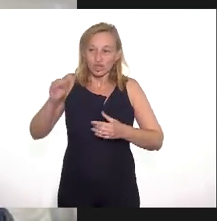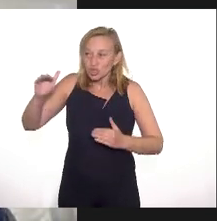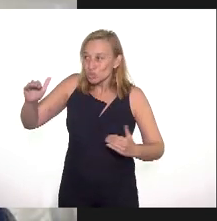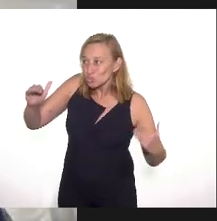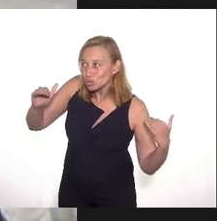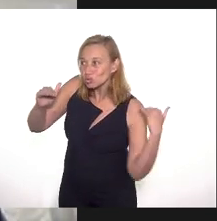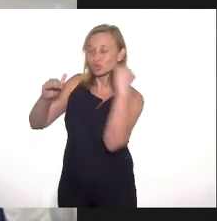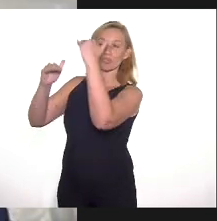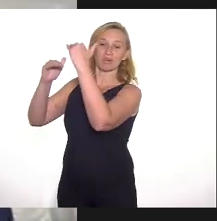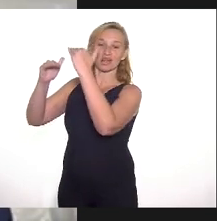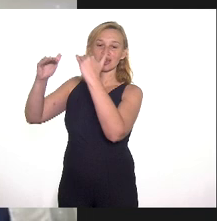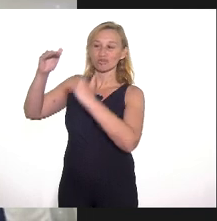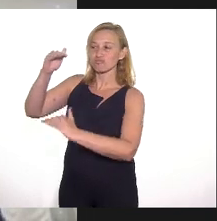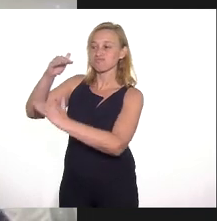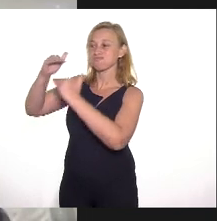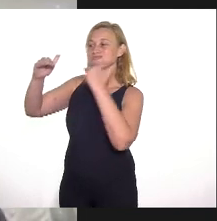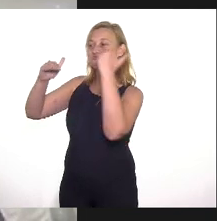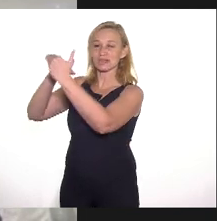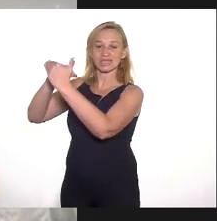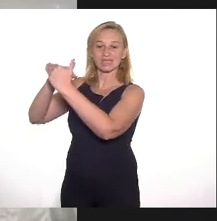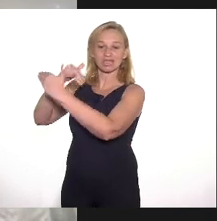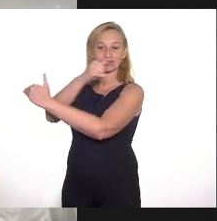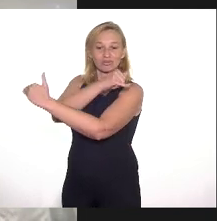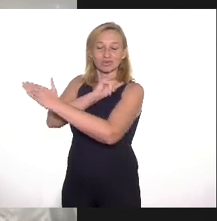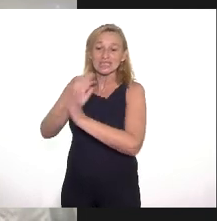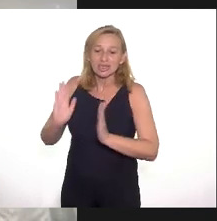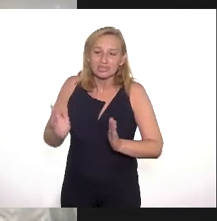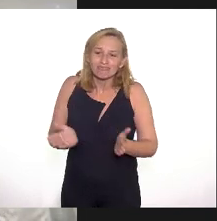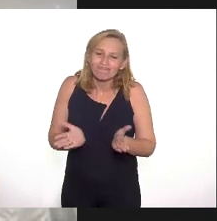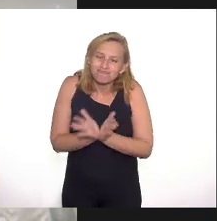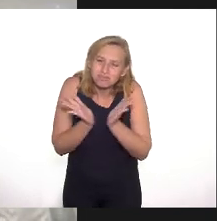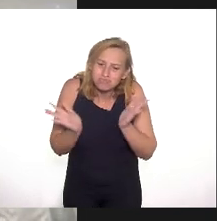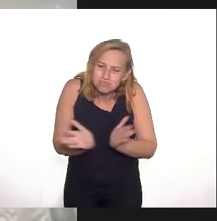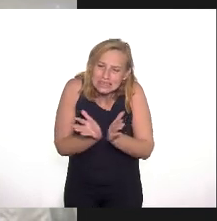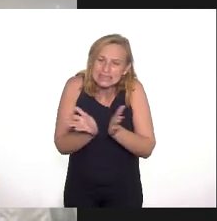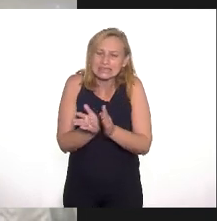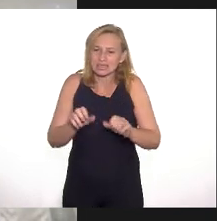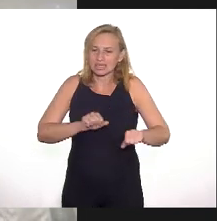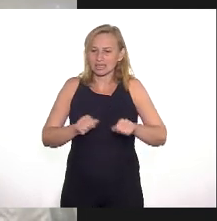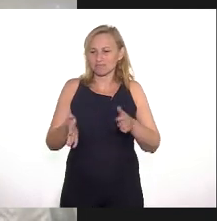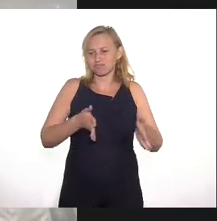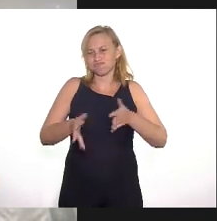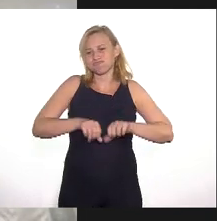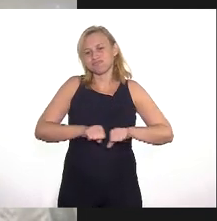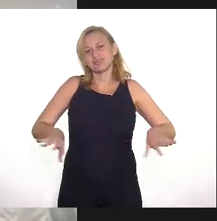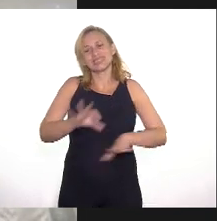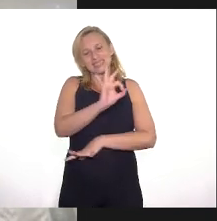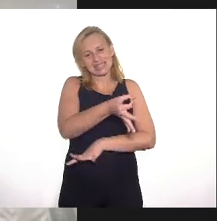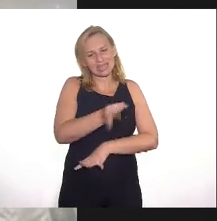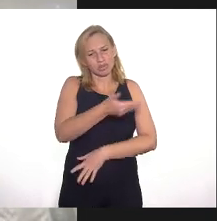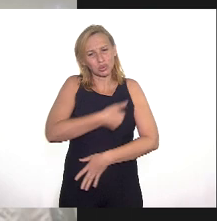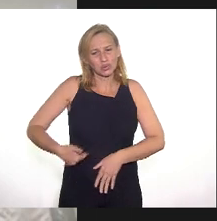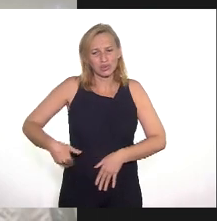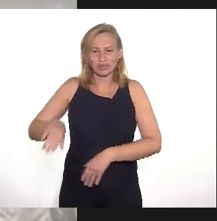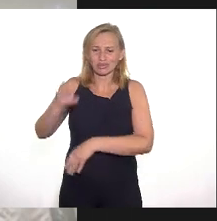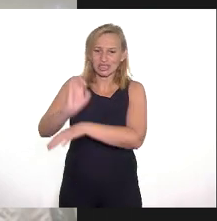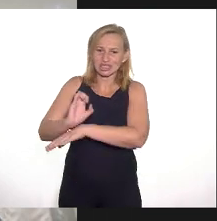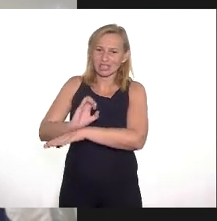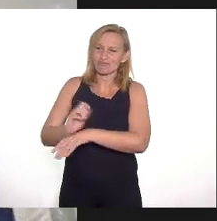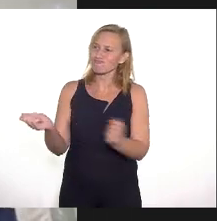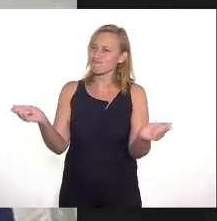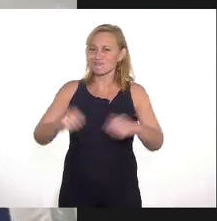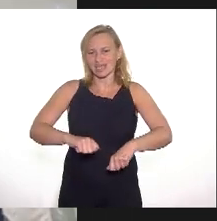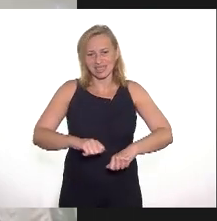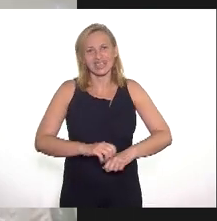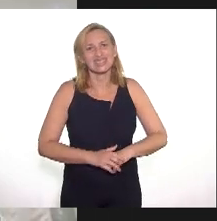superação da extrema pobreza, sobretudo nesse momento de pandemia, em que, de fato, o governo do Estado foi muito